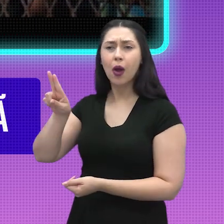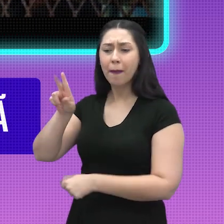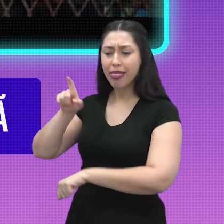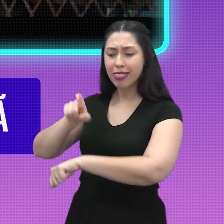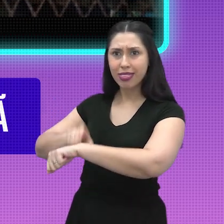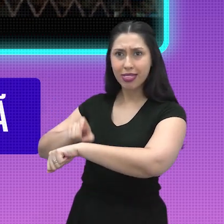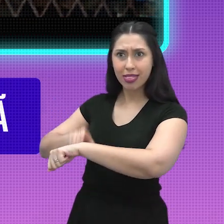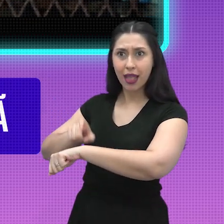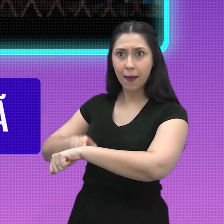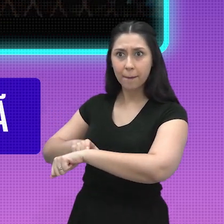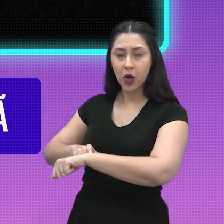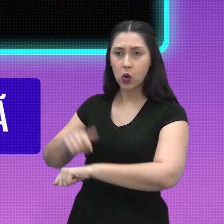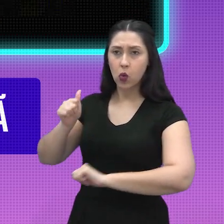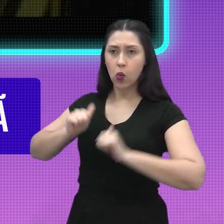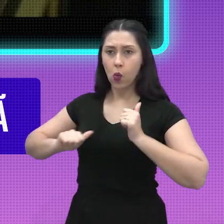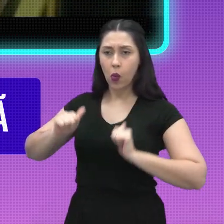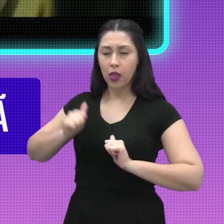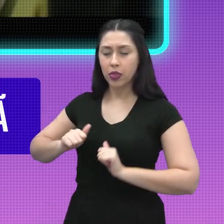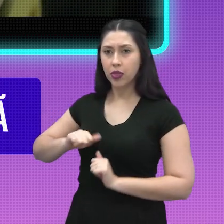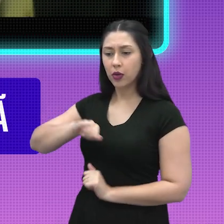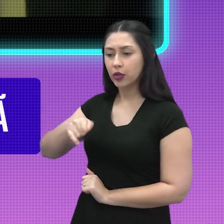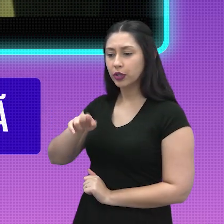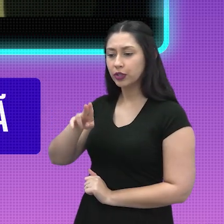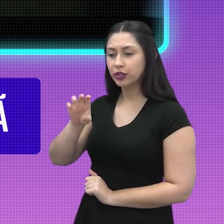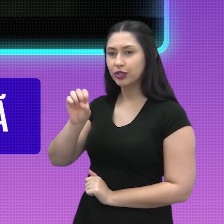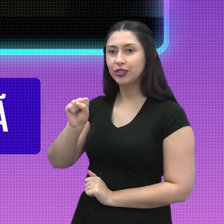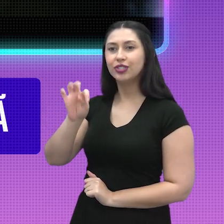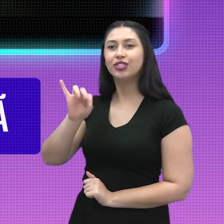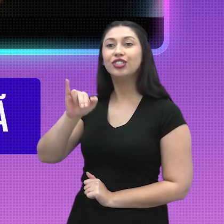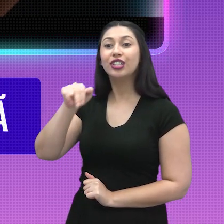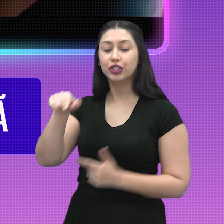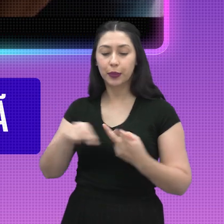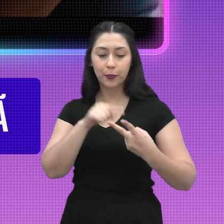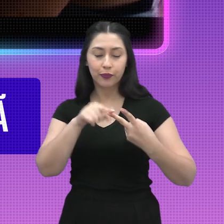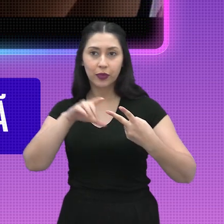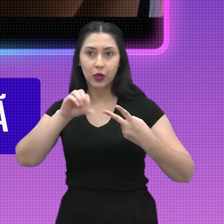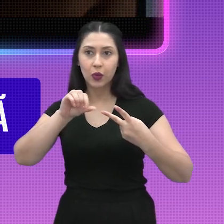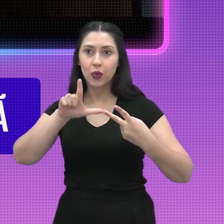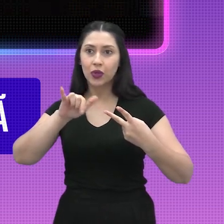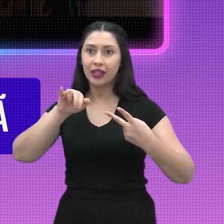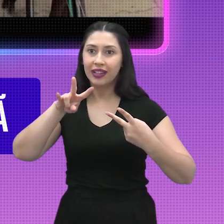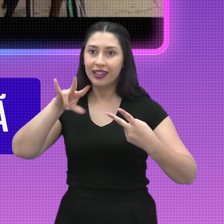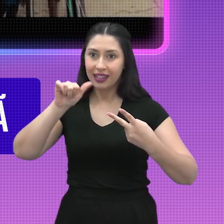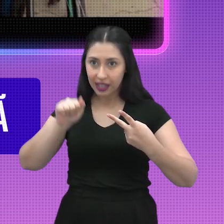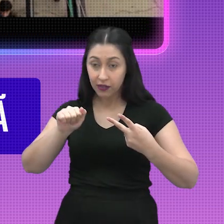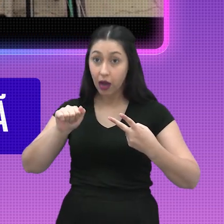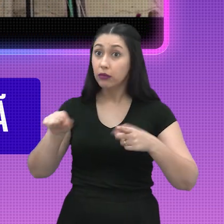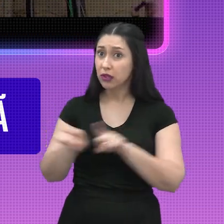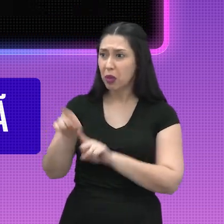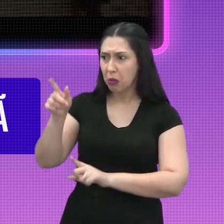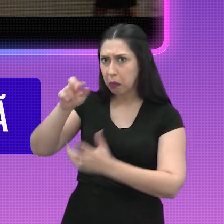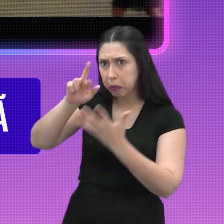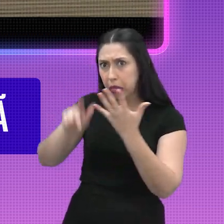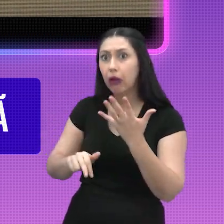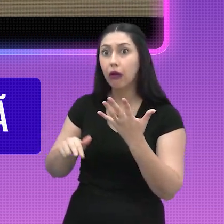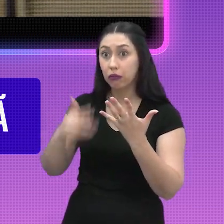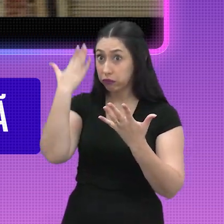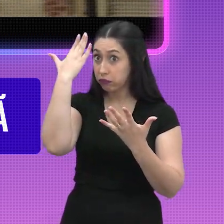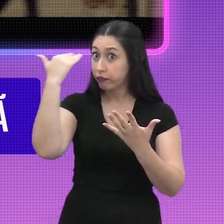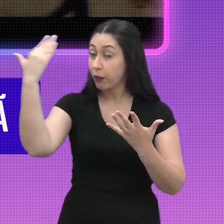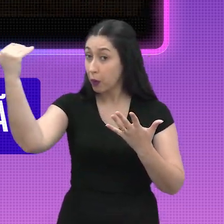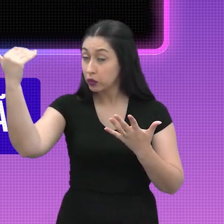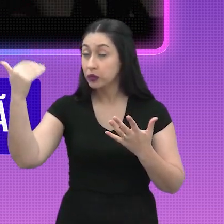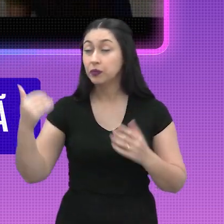Time, com Justin Timberlake, a Olivia Wilde e outras personalidades de Hollywood. E é